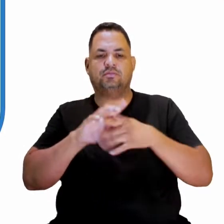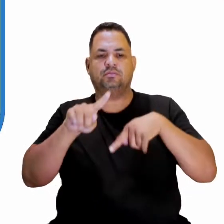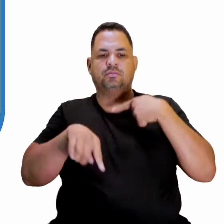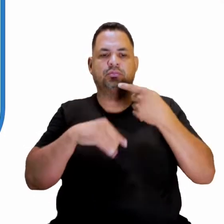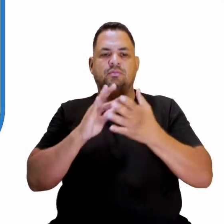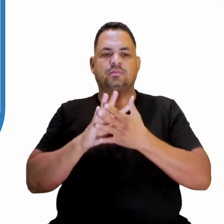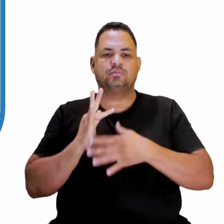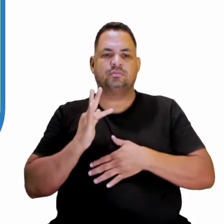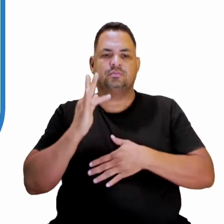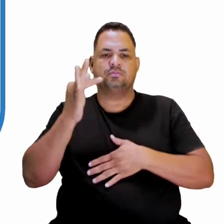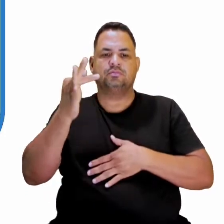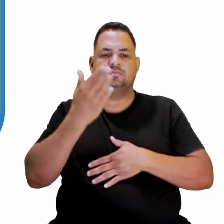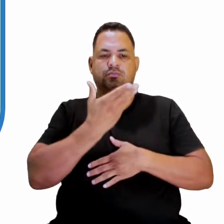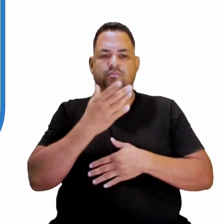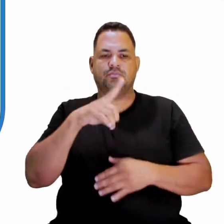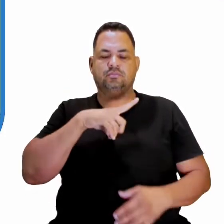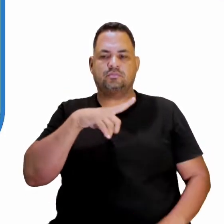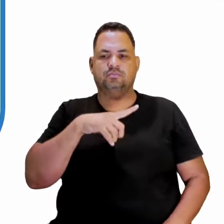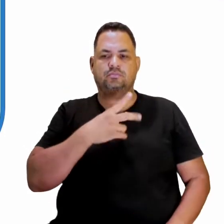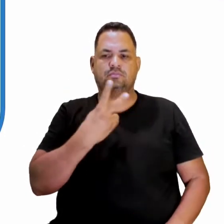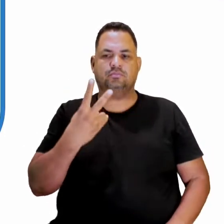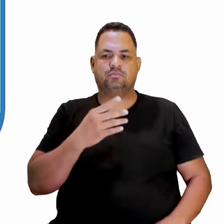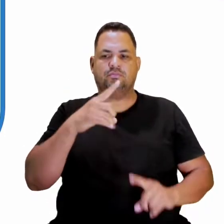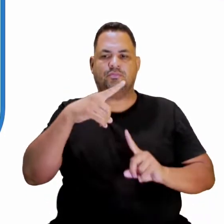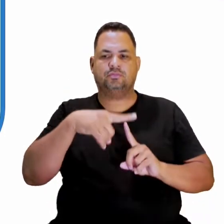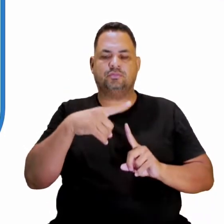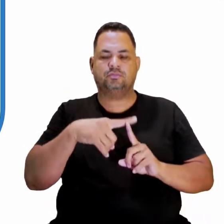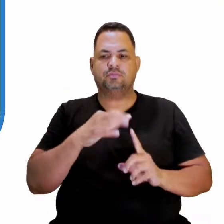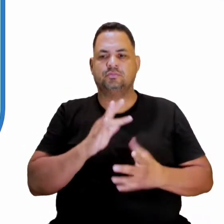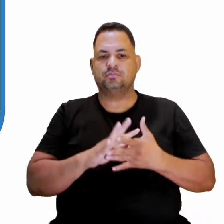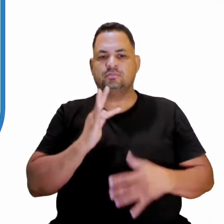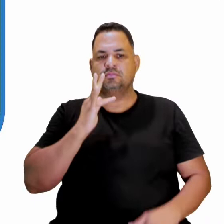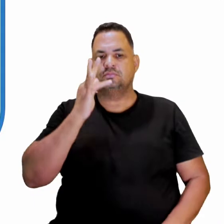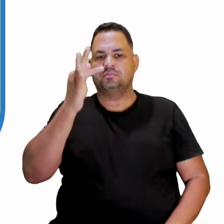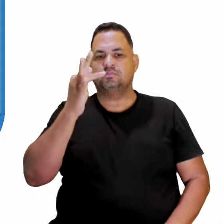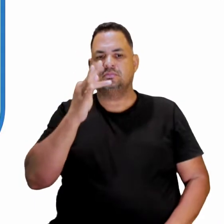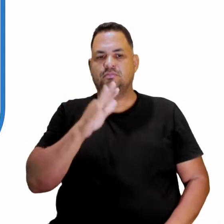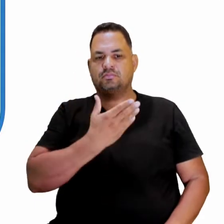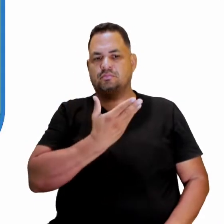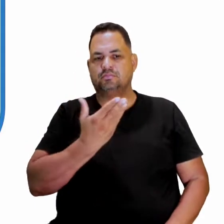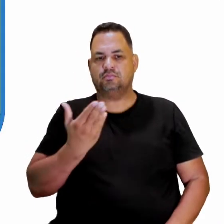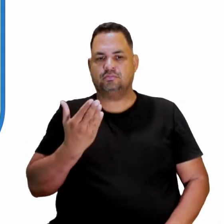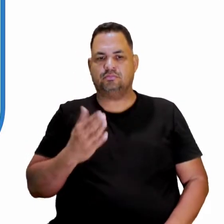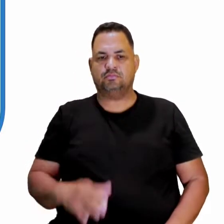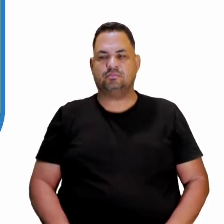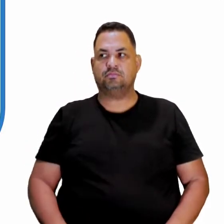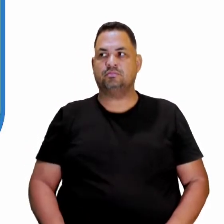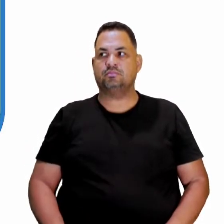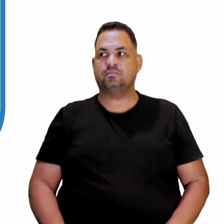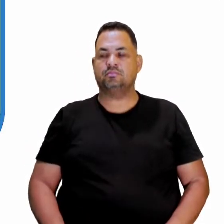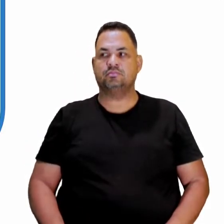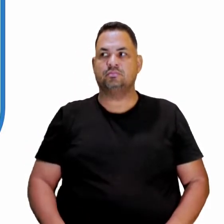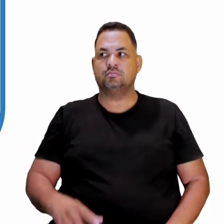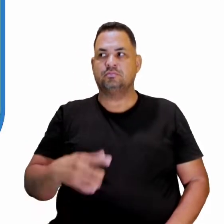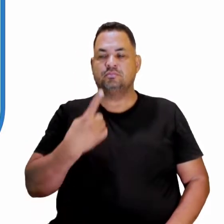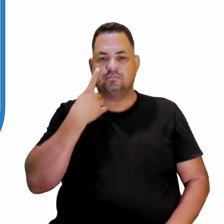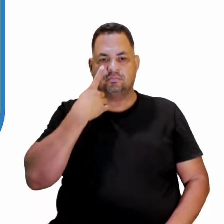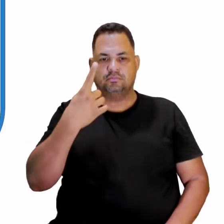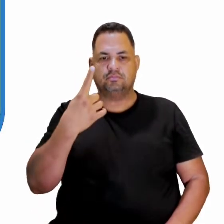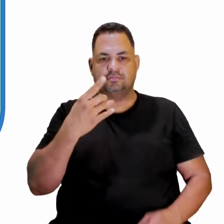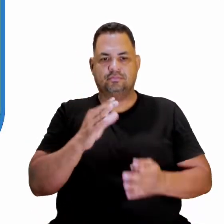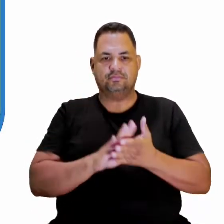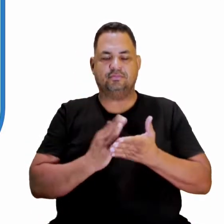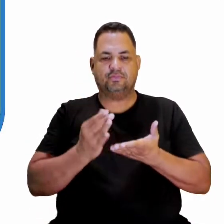futuro com will. Tem dois tipos de futuro no inglês. Futuro com will e o futuro com going to. Nós vamos ver as formas